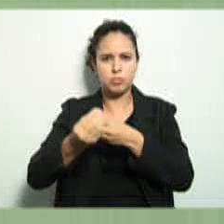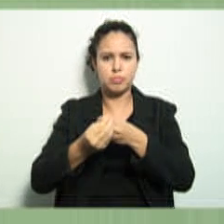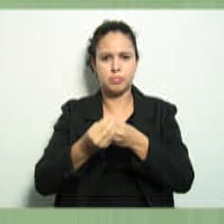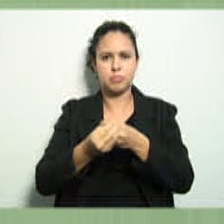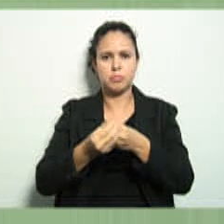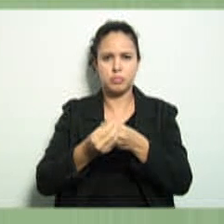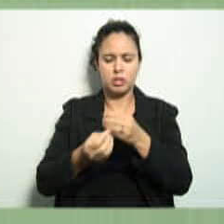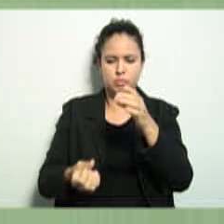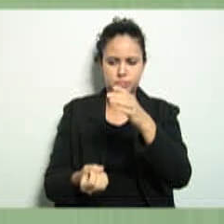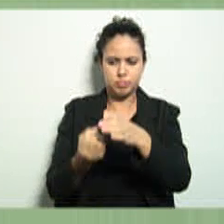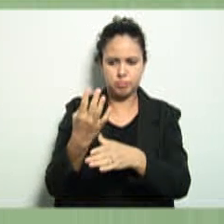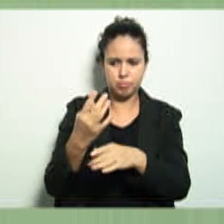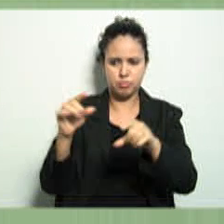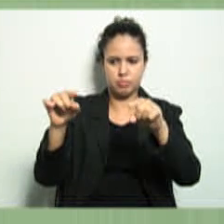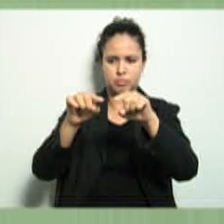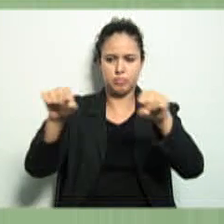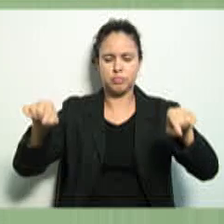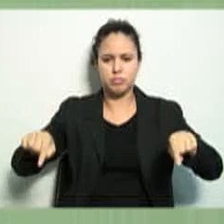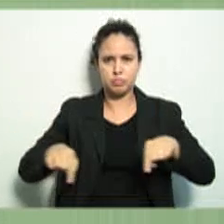Território Federal.